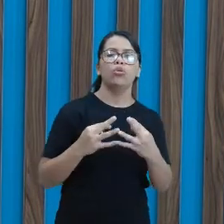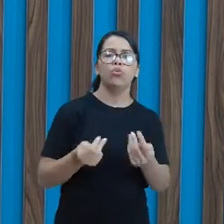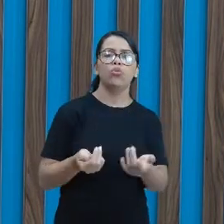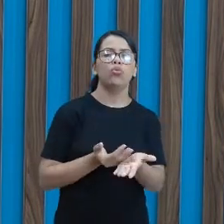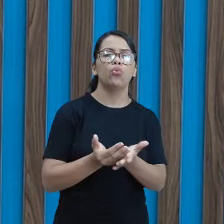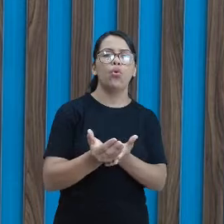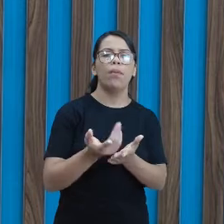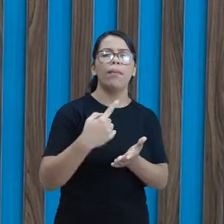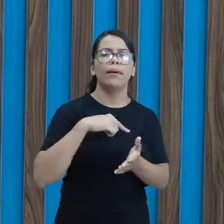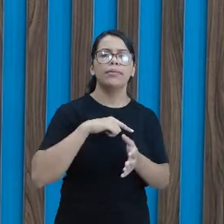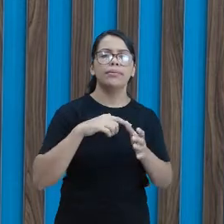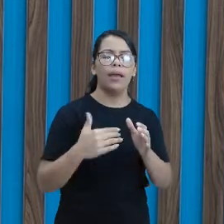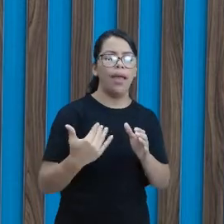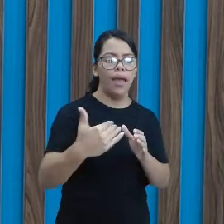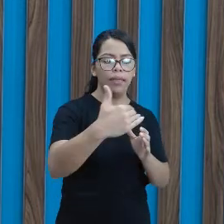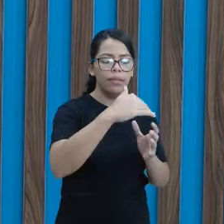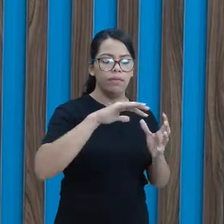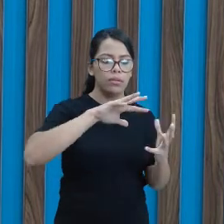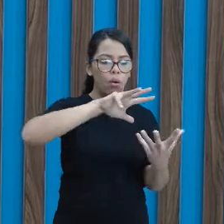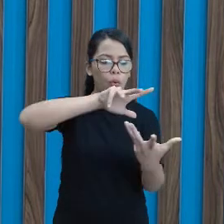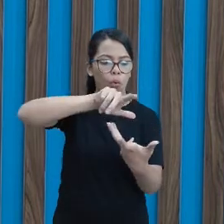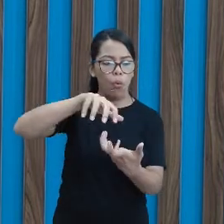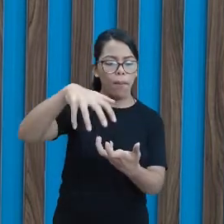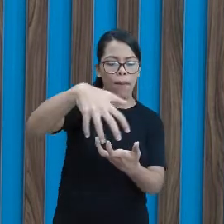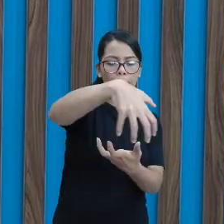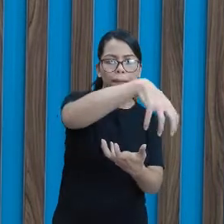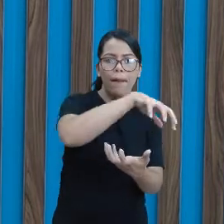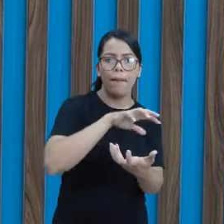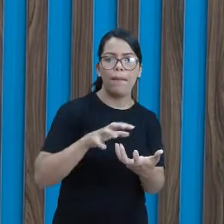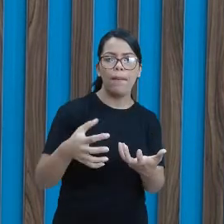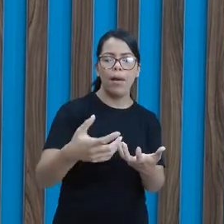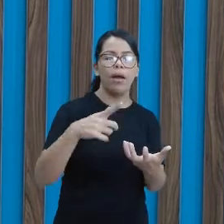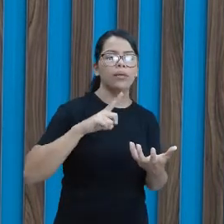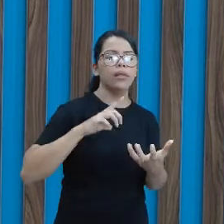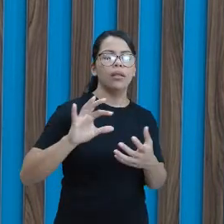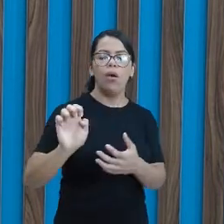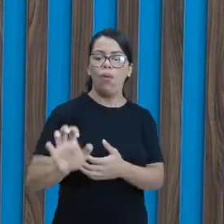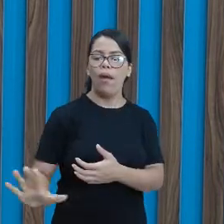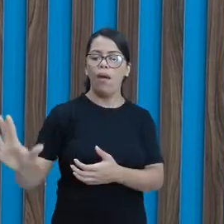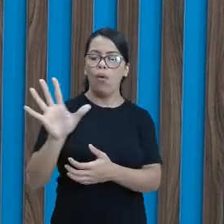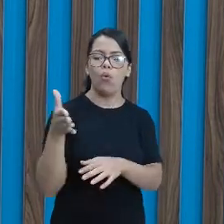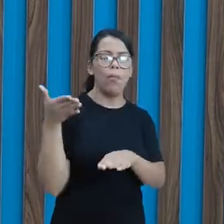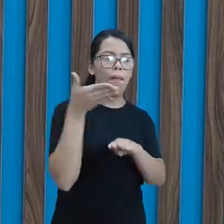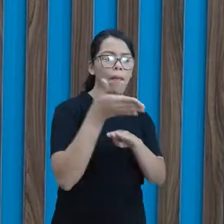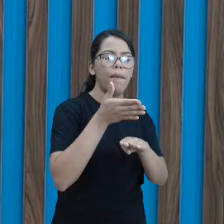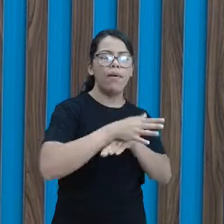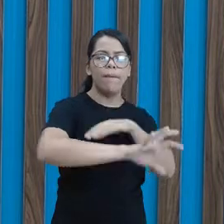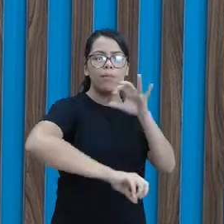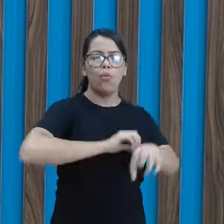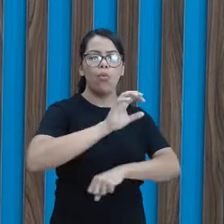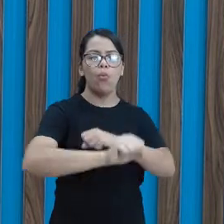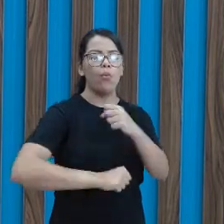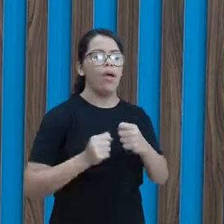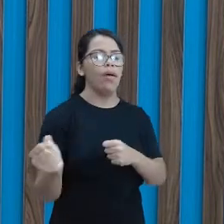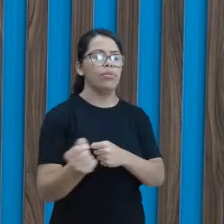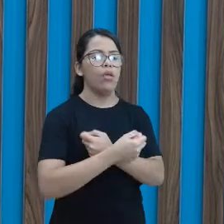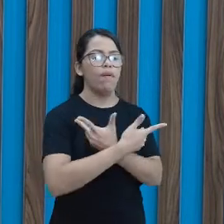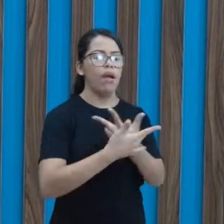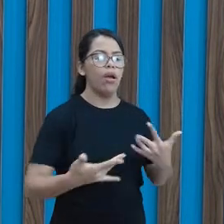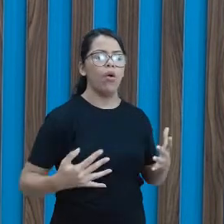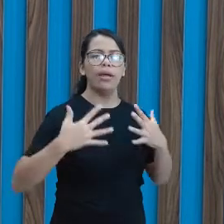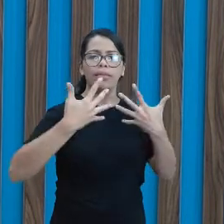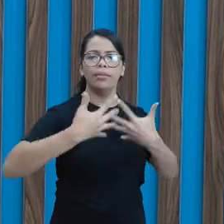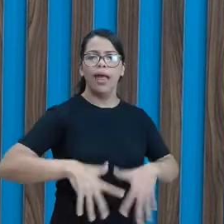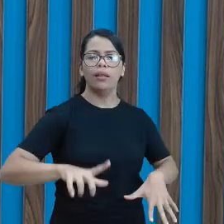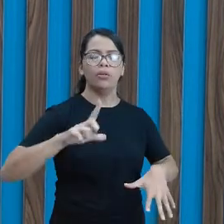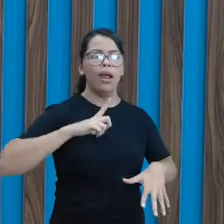espacial do nosso globo terrestre, né? E aí começa aquela questão dos europeus em busca de novos recursos naturais. Aí começa aquela questão toda